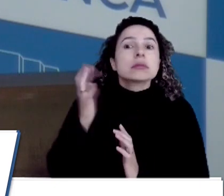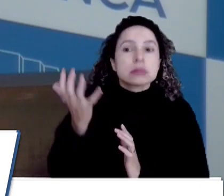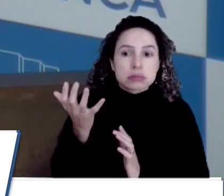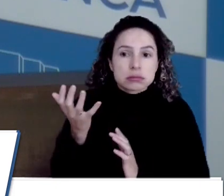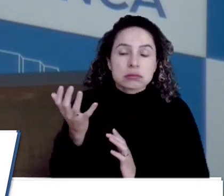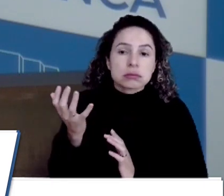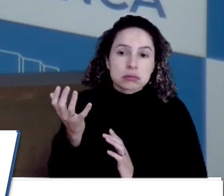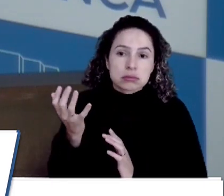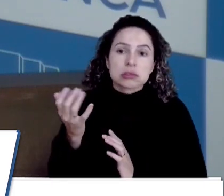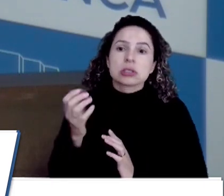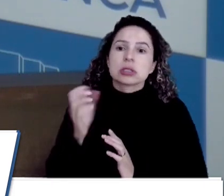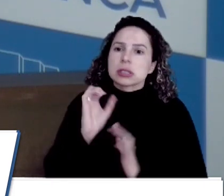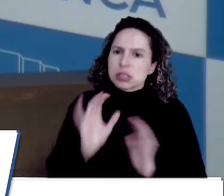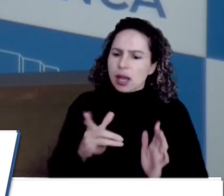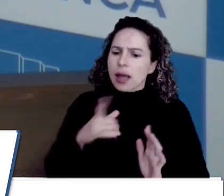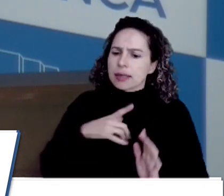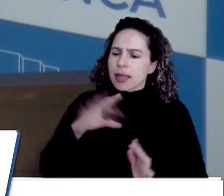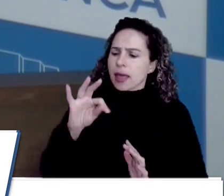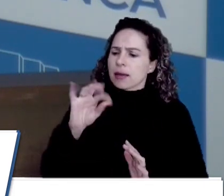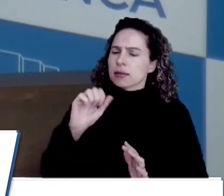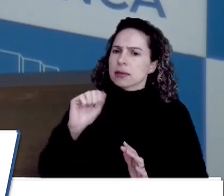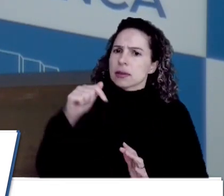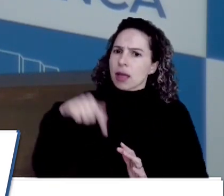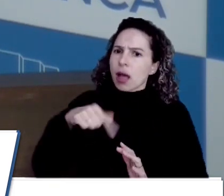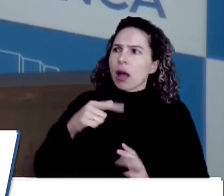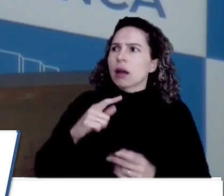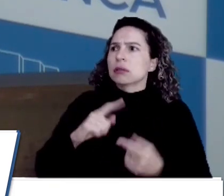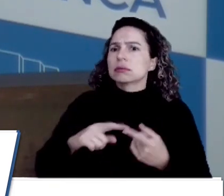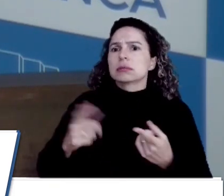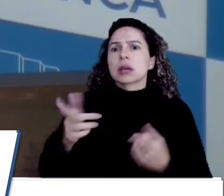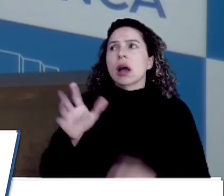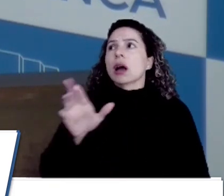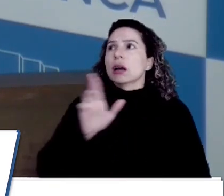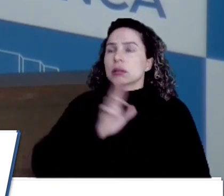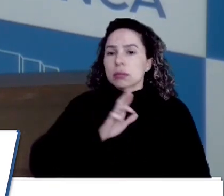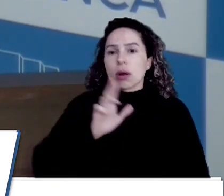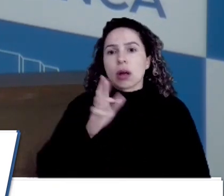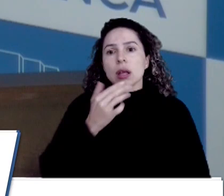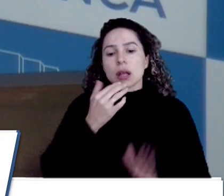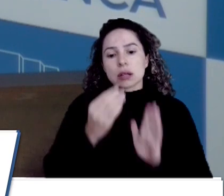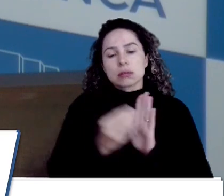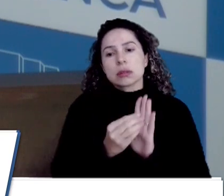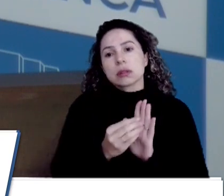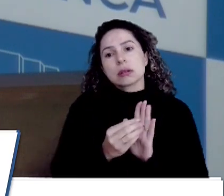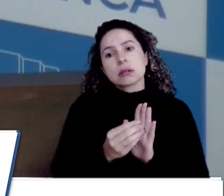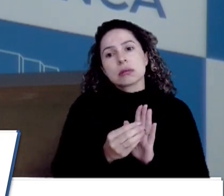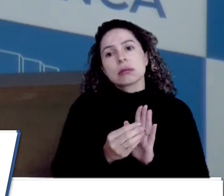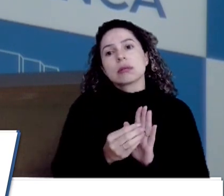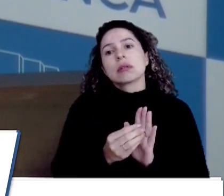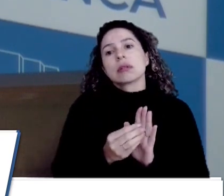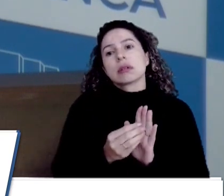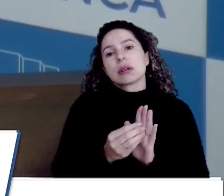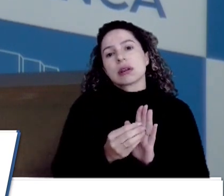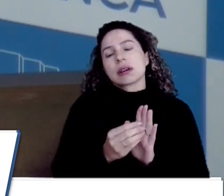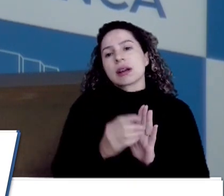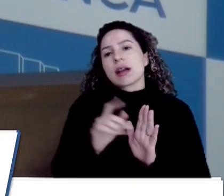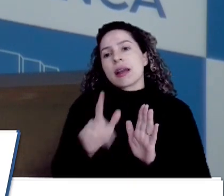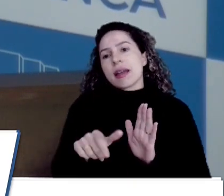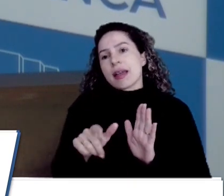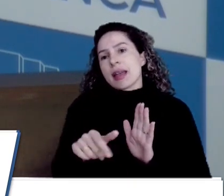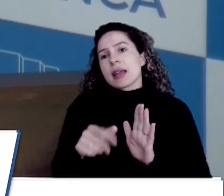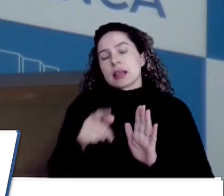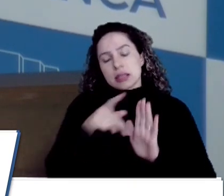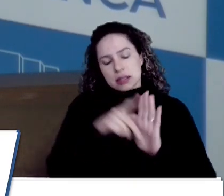se já existe o taque, e a resposta do requerimento foi que o projeto